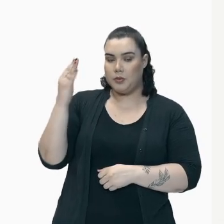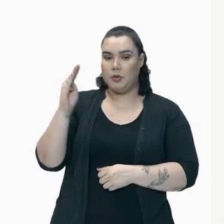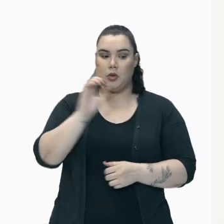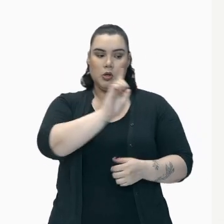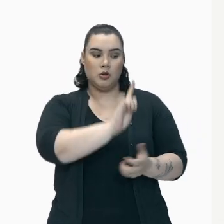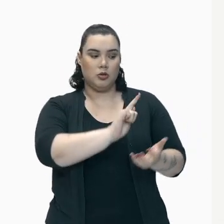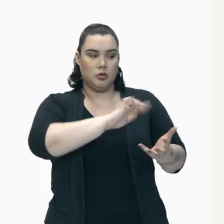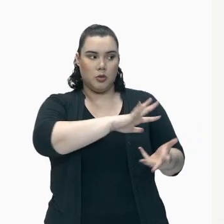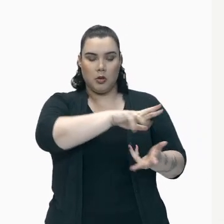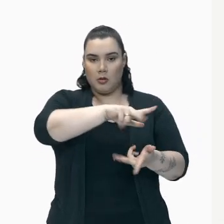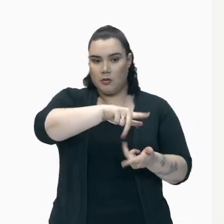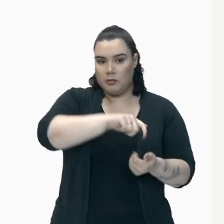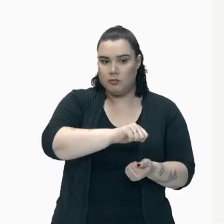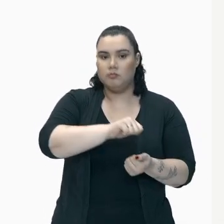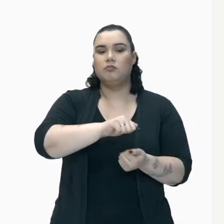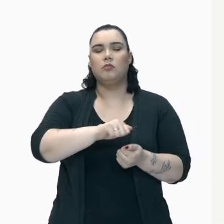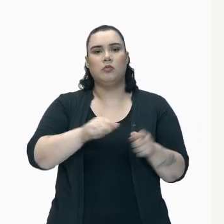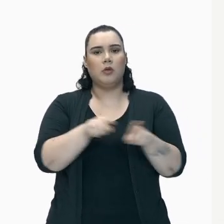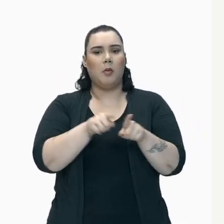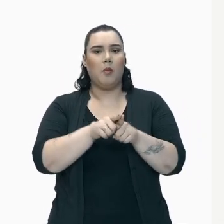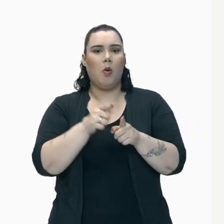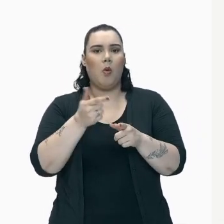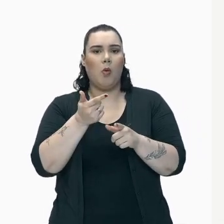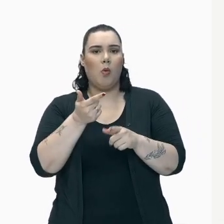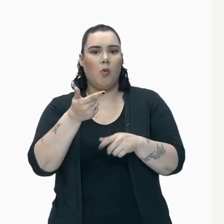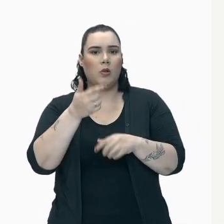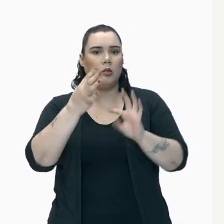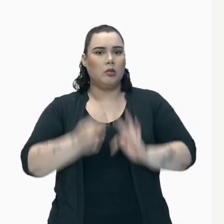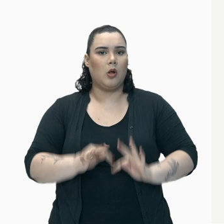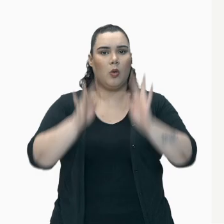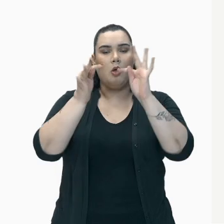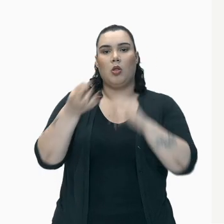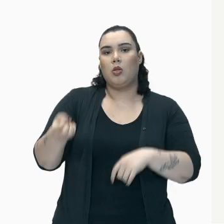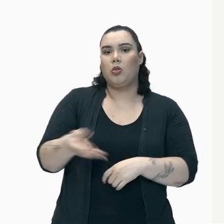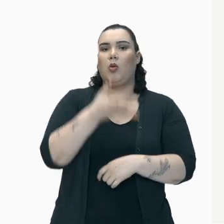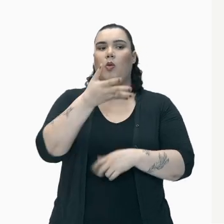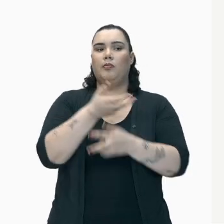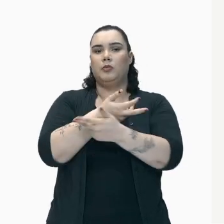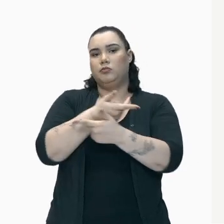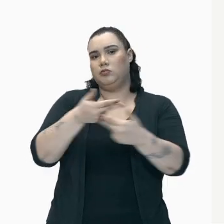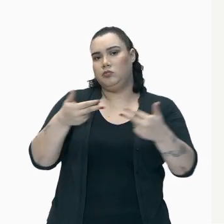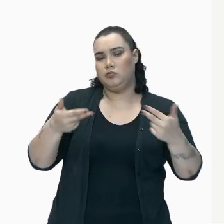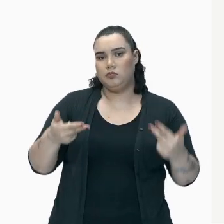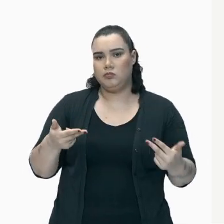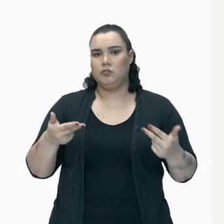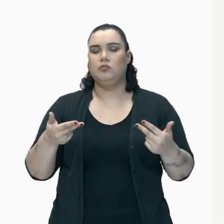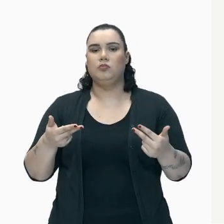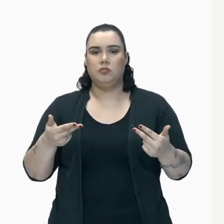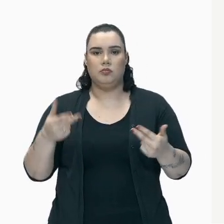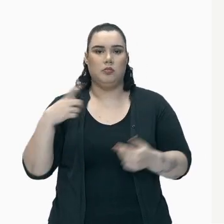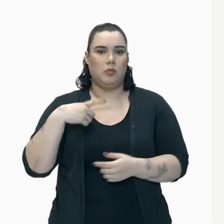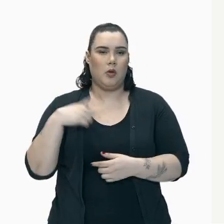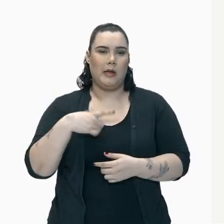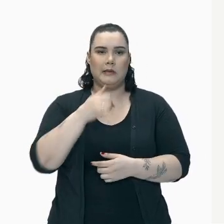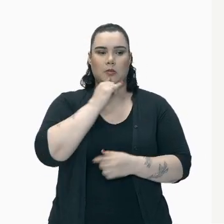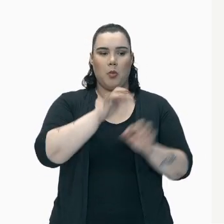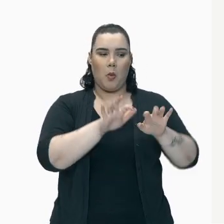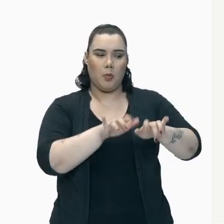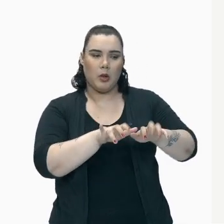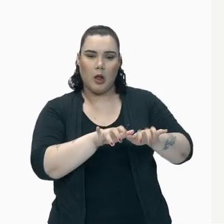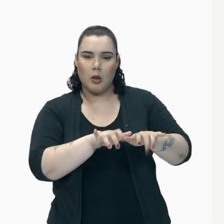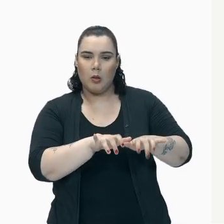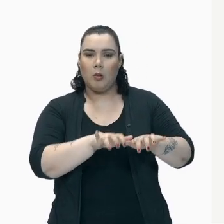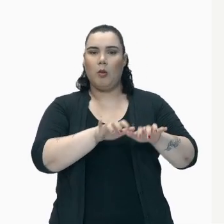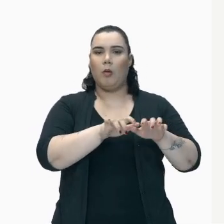a geografia e também com as novas tecnologias aí, né? O advento dos computadores, né, que